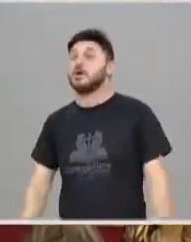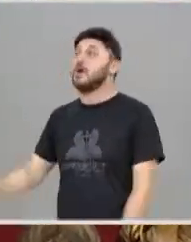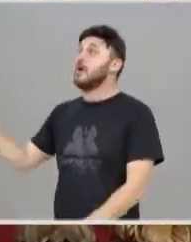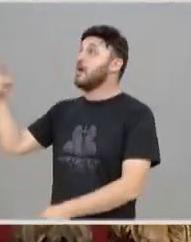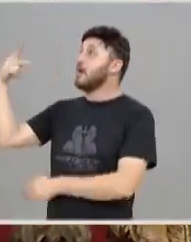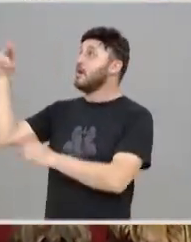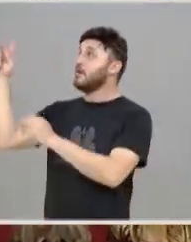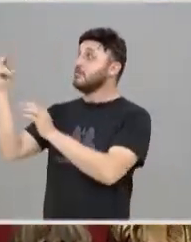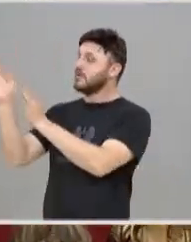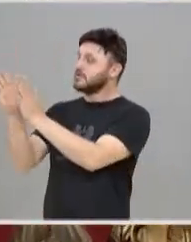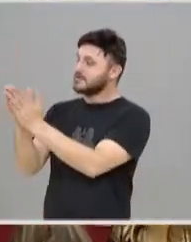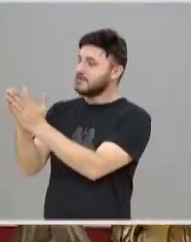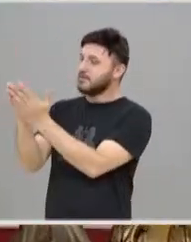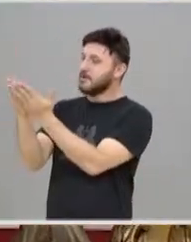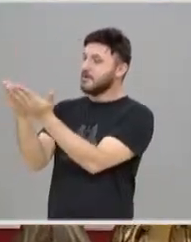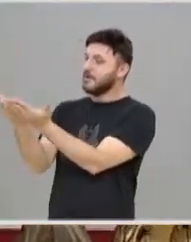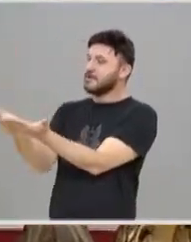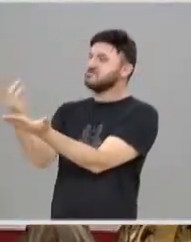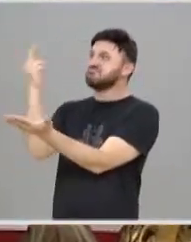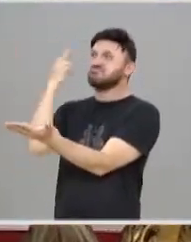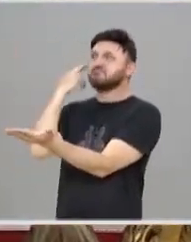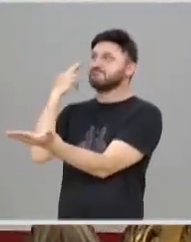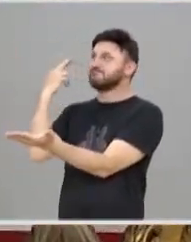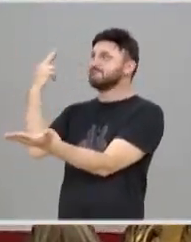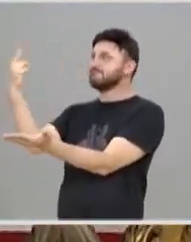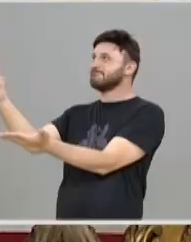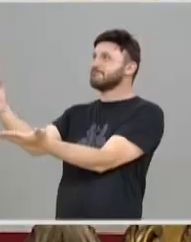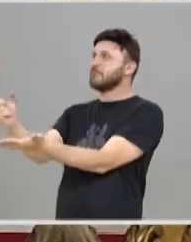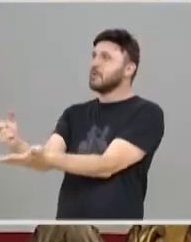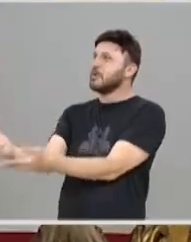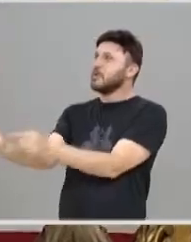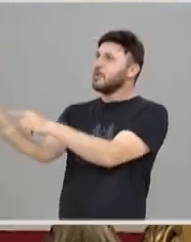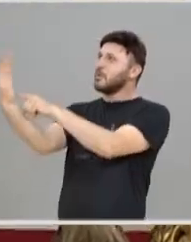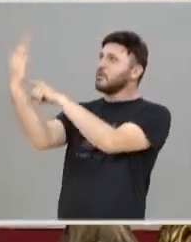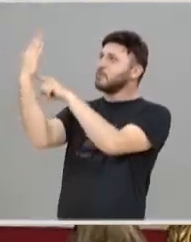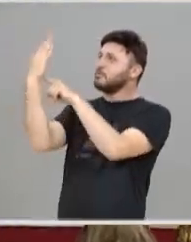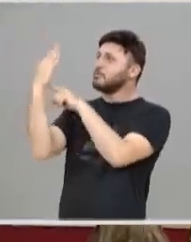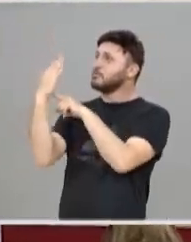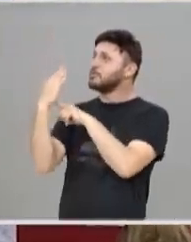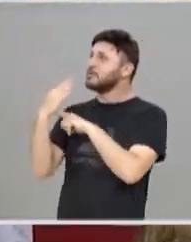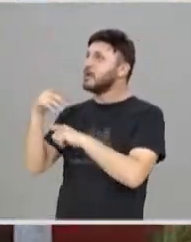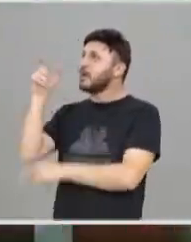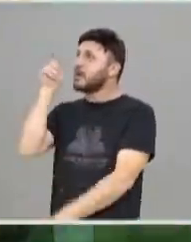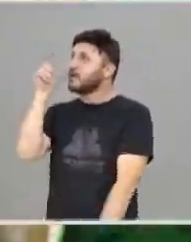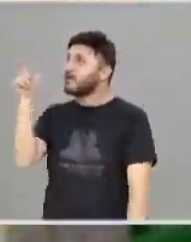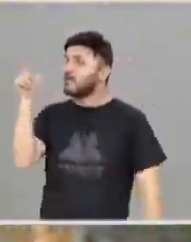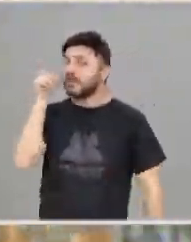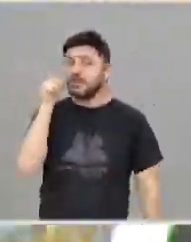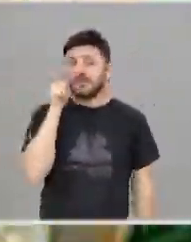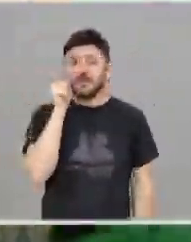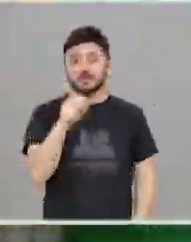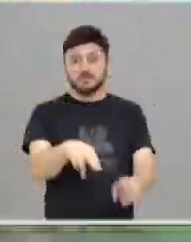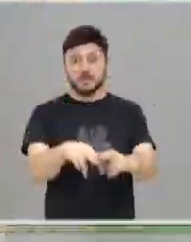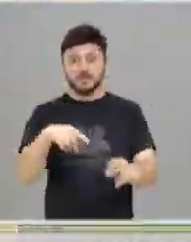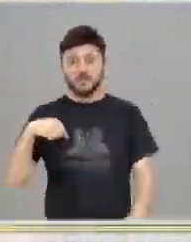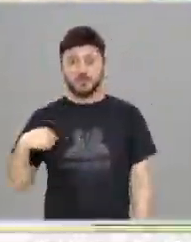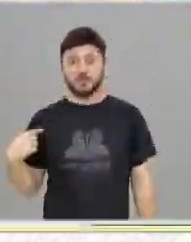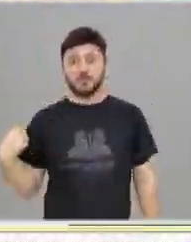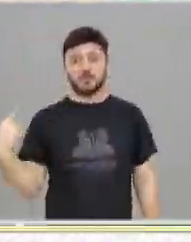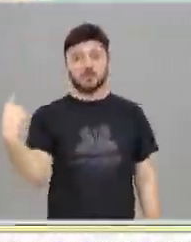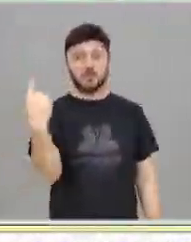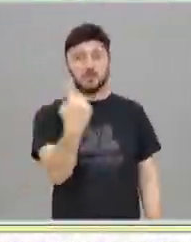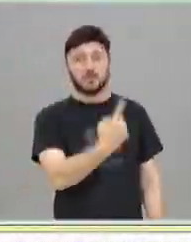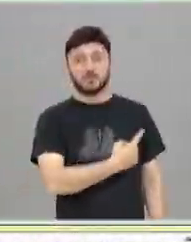nós. A vossa palavra, Senhor, é sinal de interesse